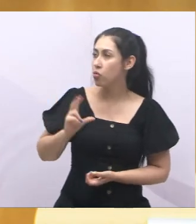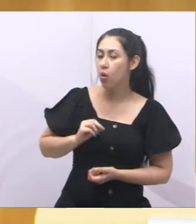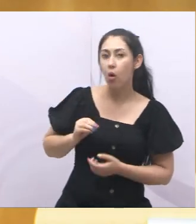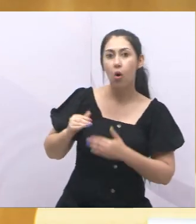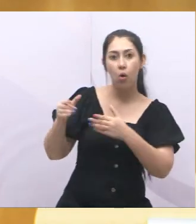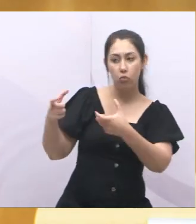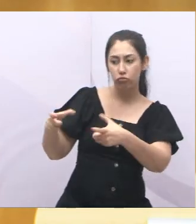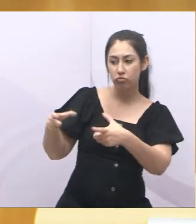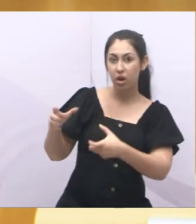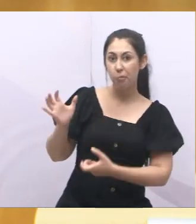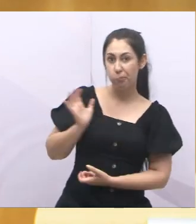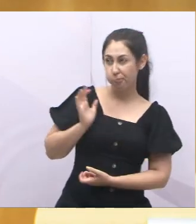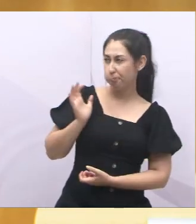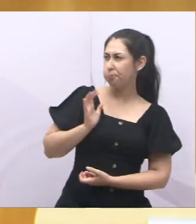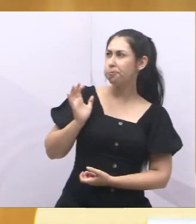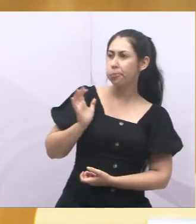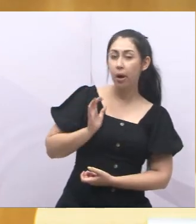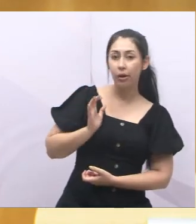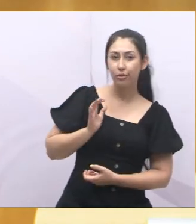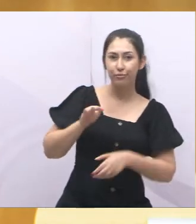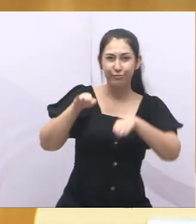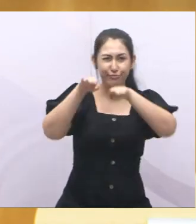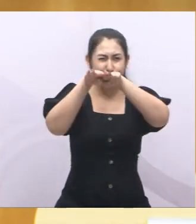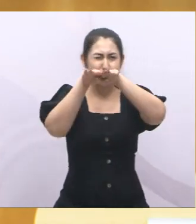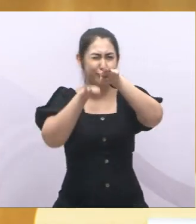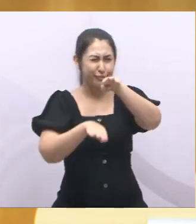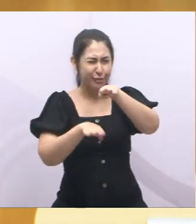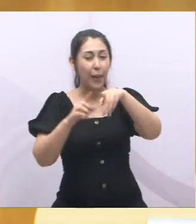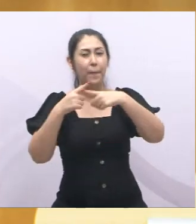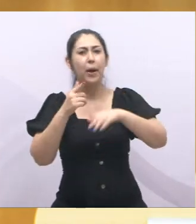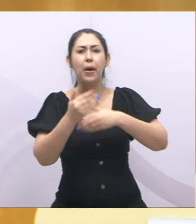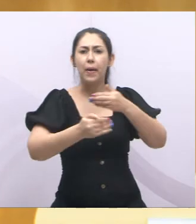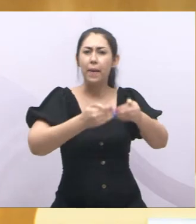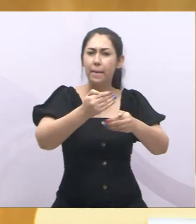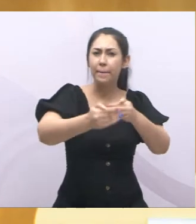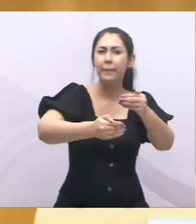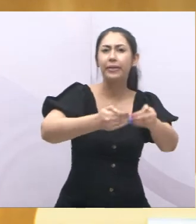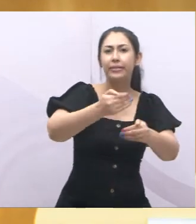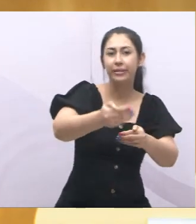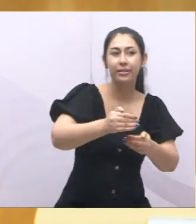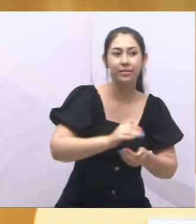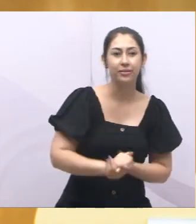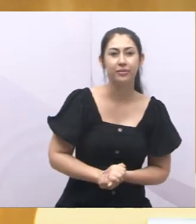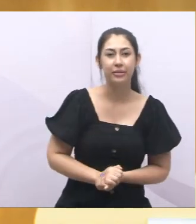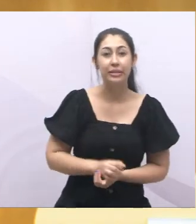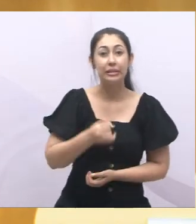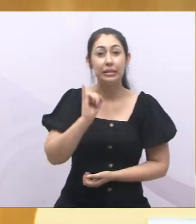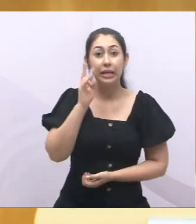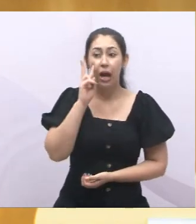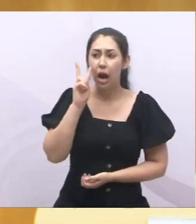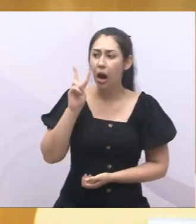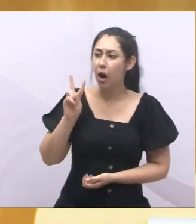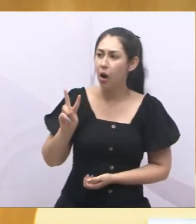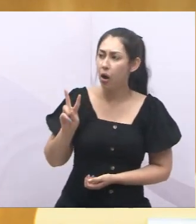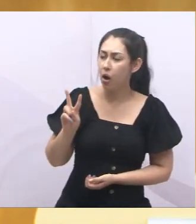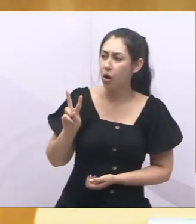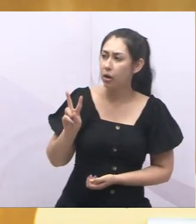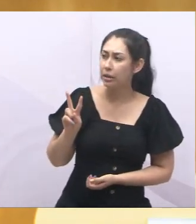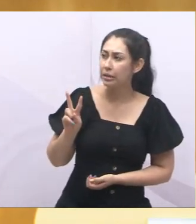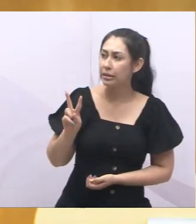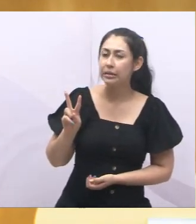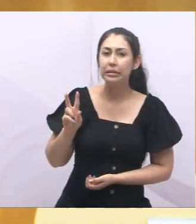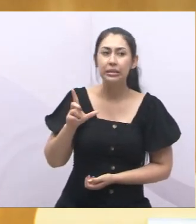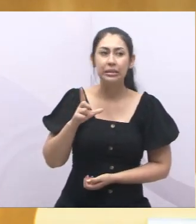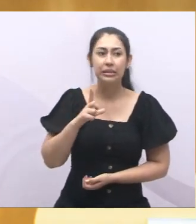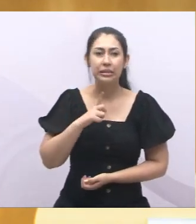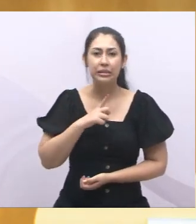Mas continuemos. Vamos até a rodovia Zerbini. Olhem para o lado direito e verão as